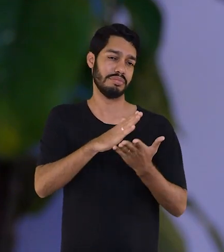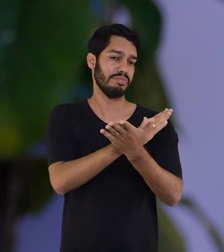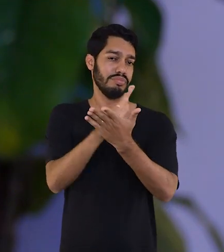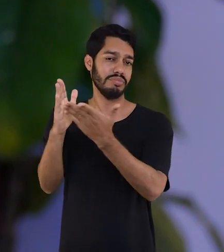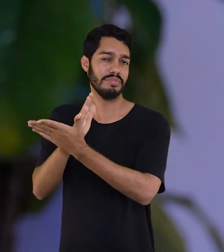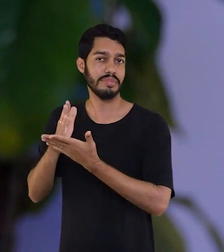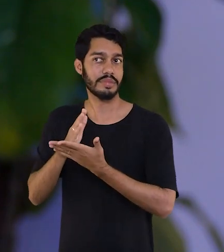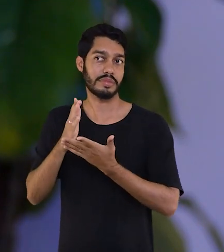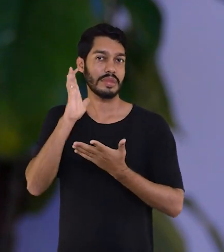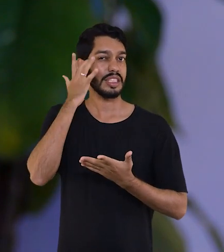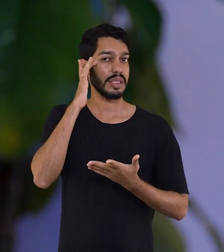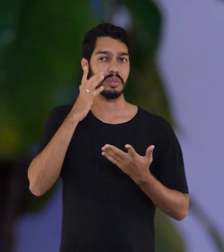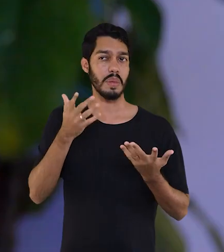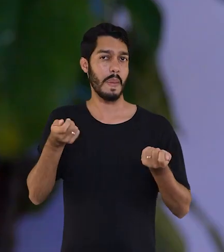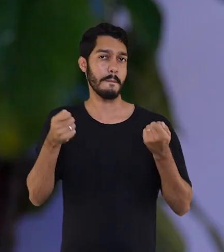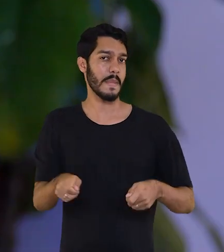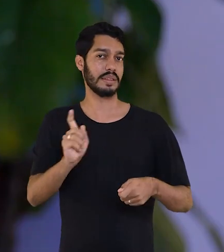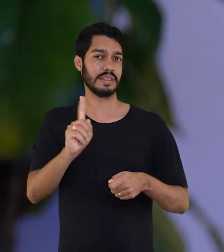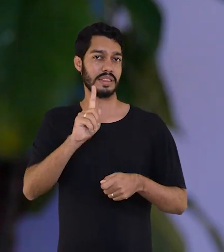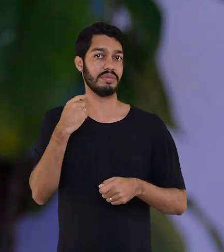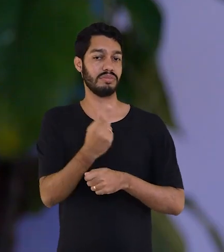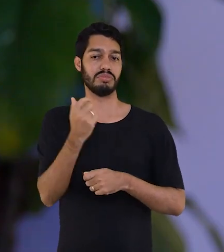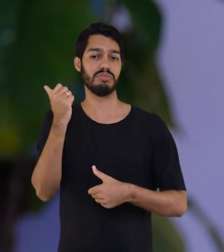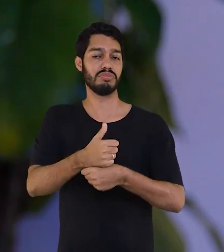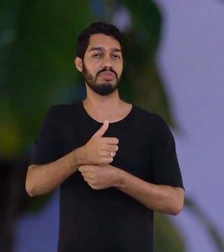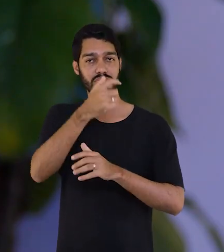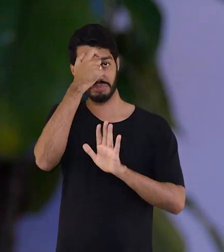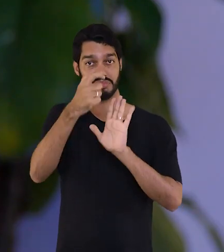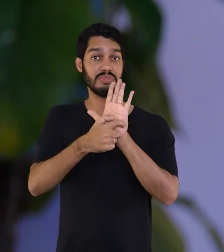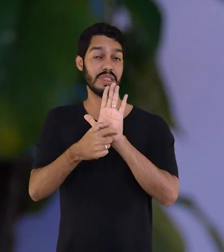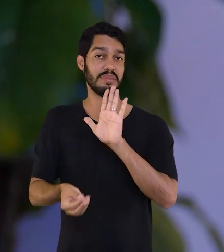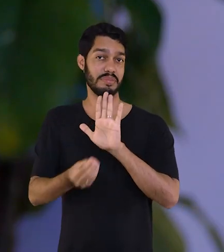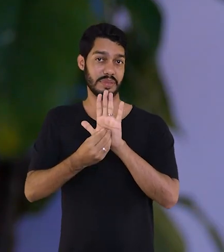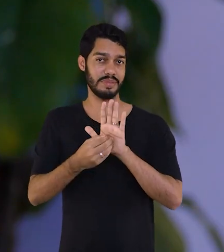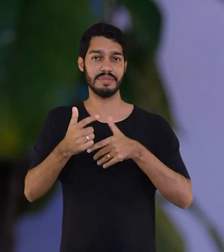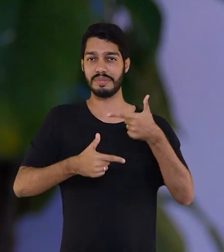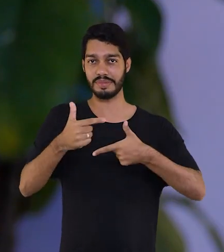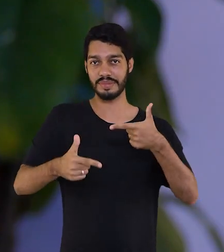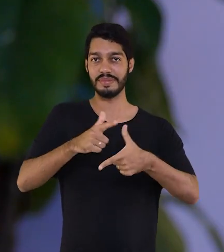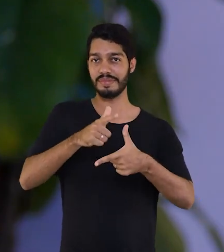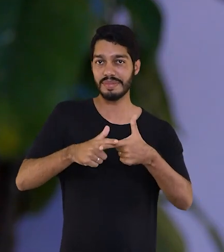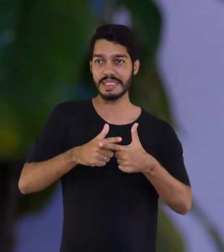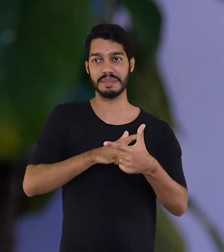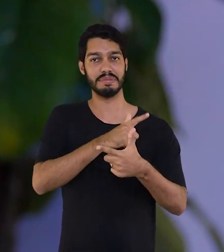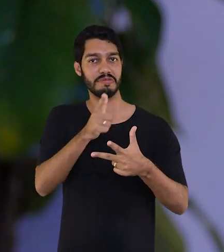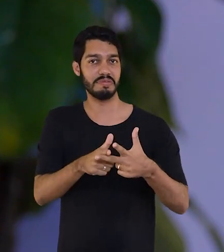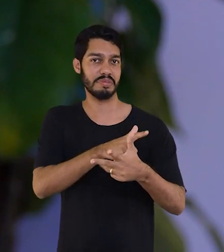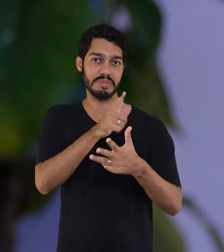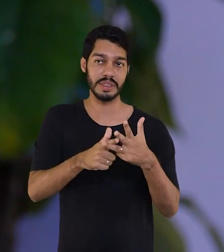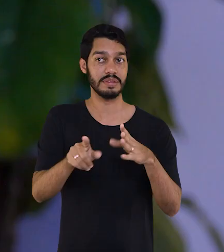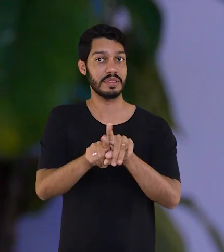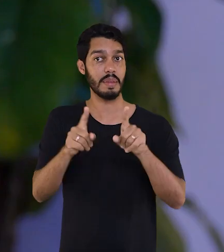alguns segmentos e algumas vertentes que não vejo nem por que a gente deveria substituir essa visão humana, mas existem trabalhos